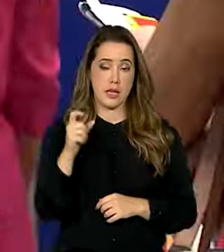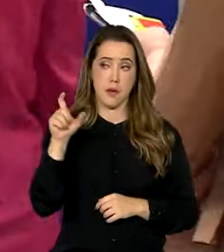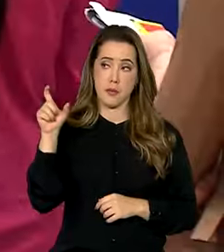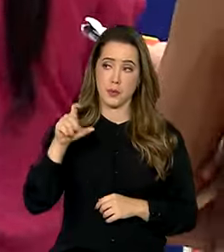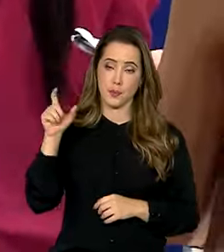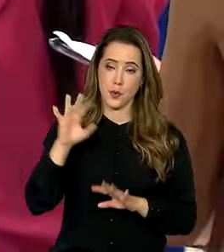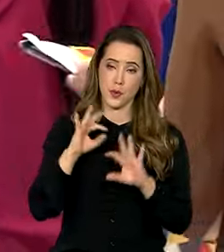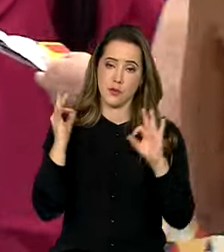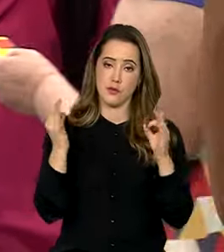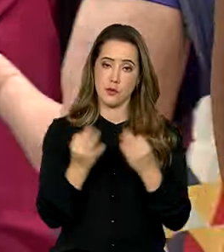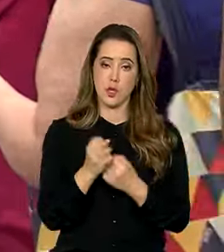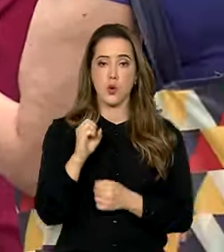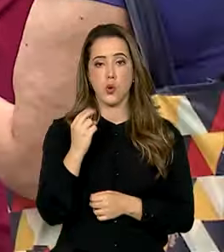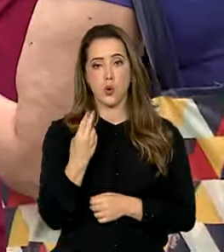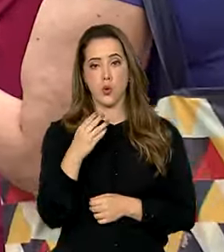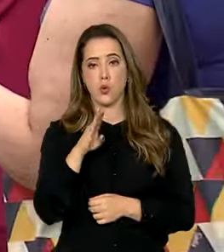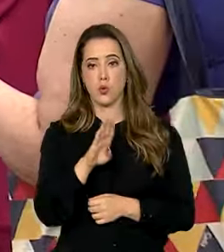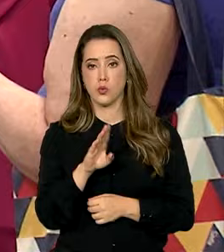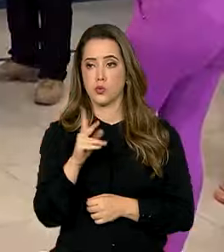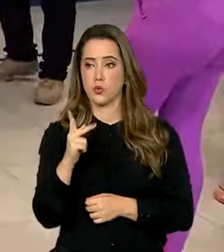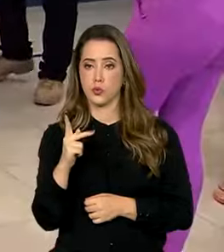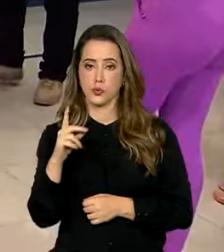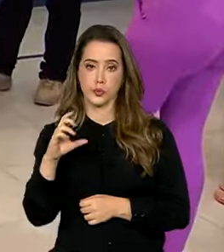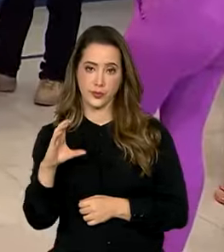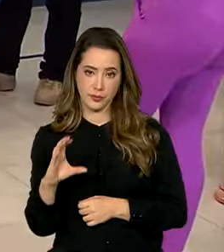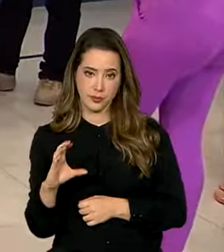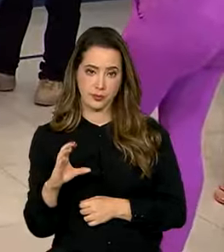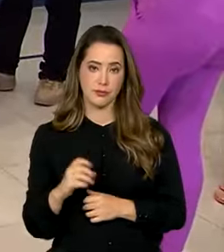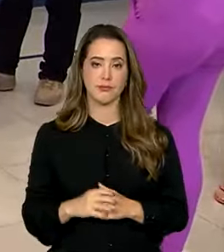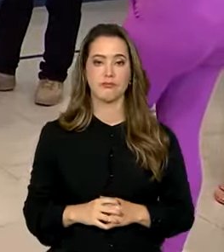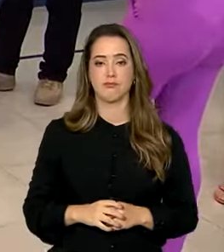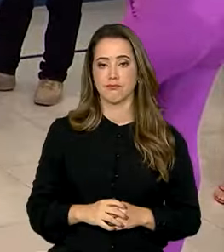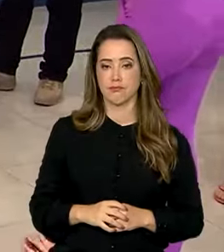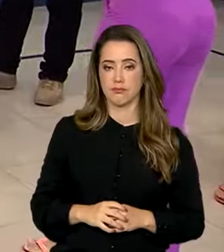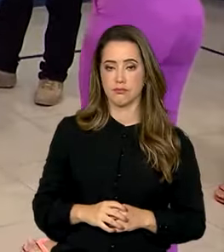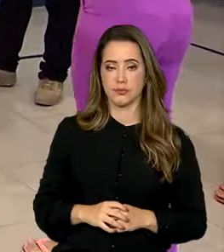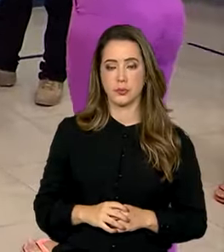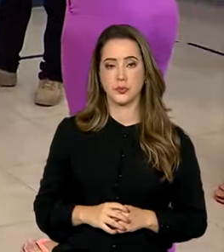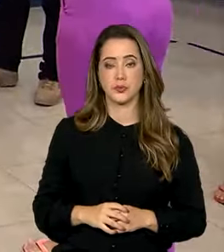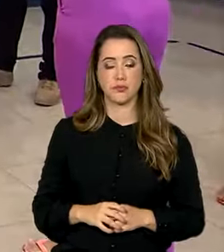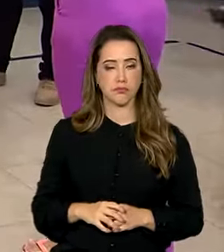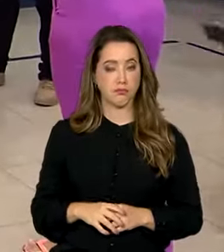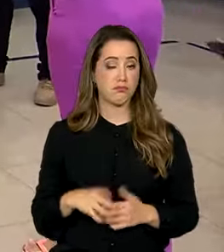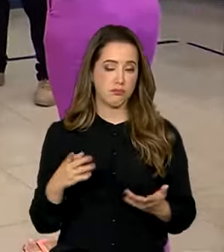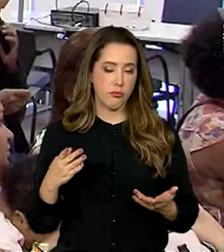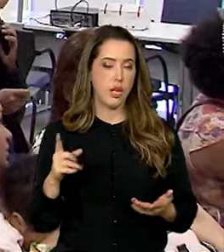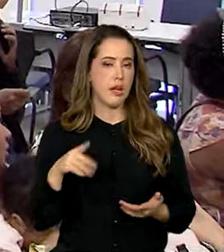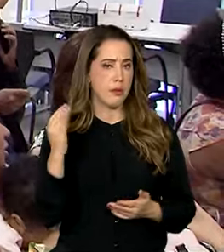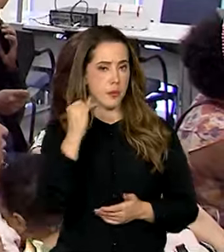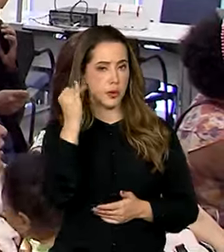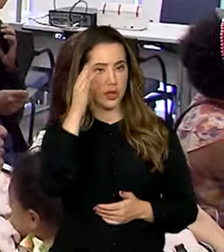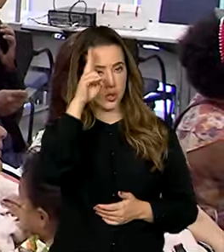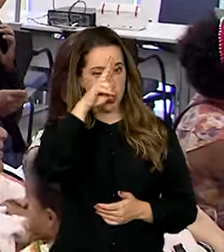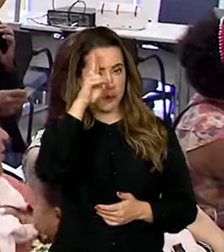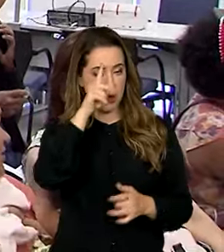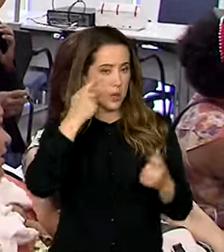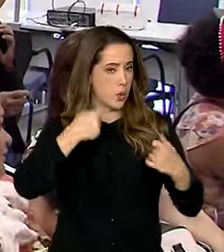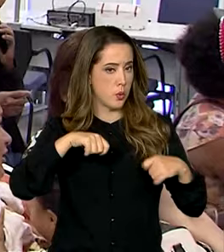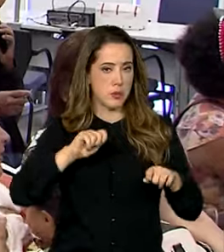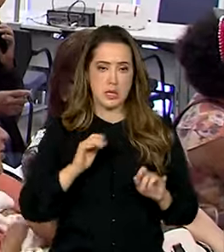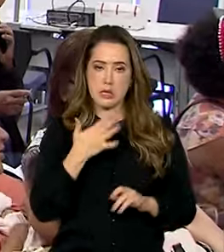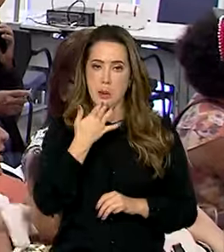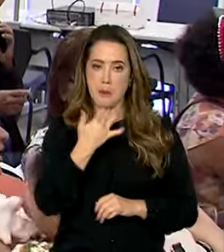do Bolsa Família ou do Benefício de Prestação Continuada, BPC. Vale lembrar que não é